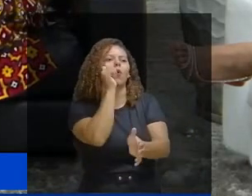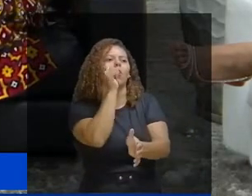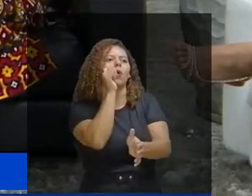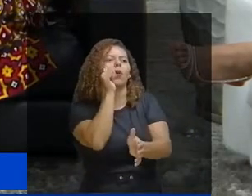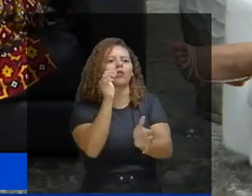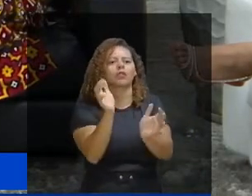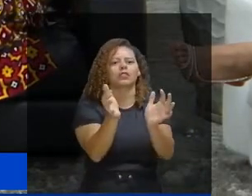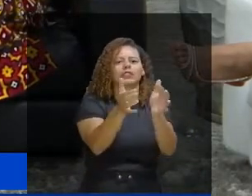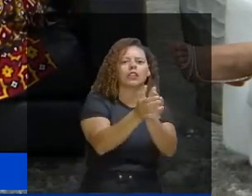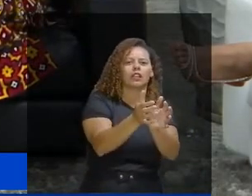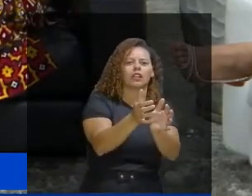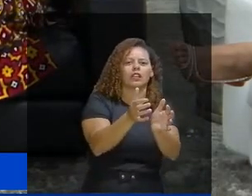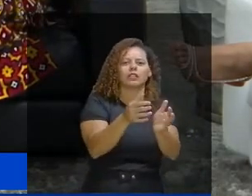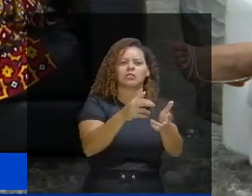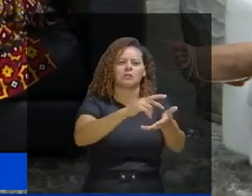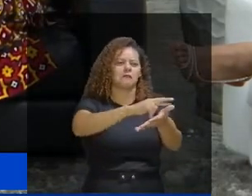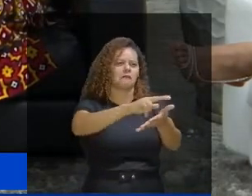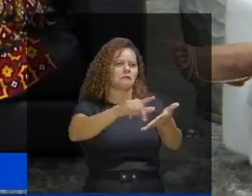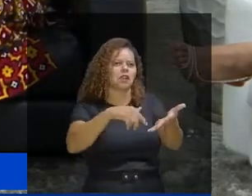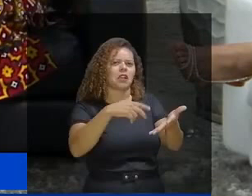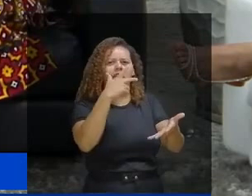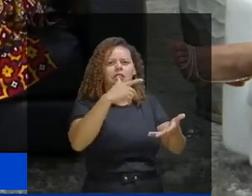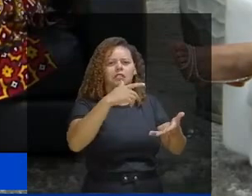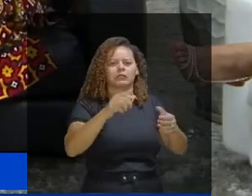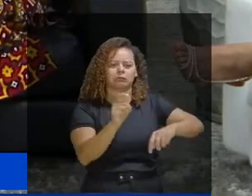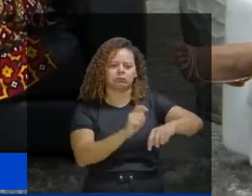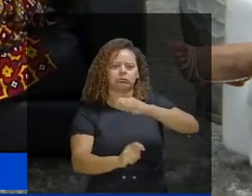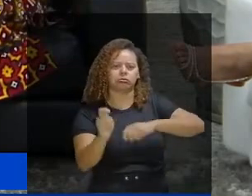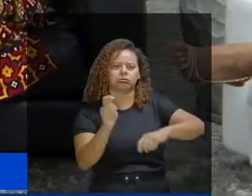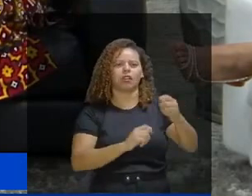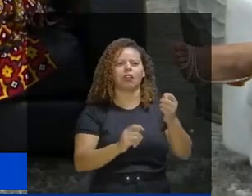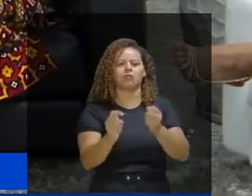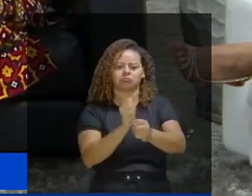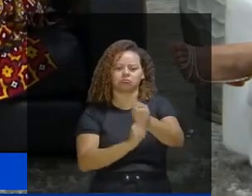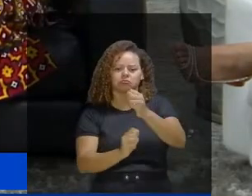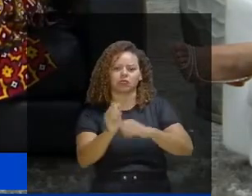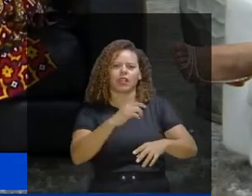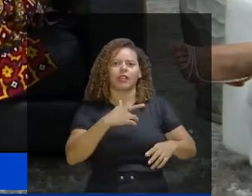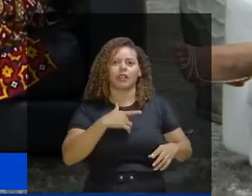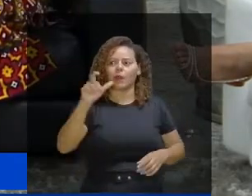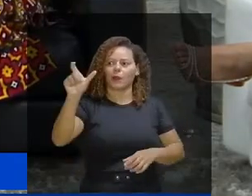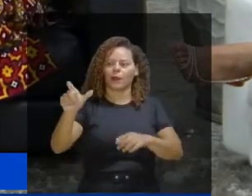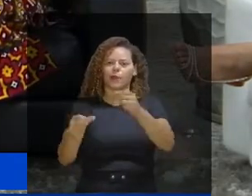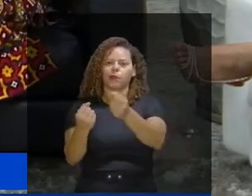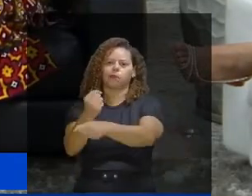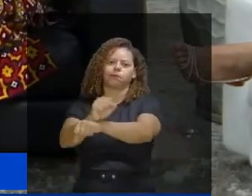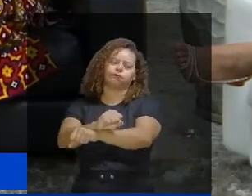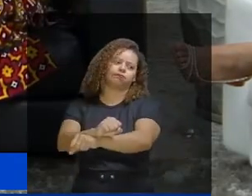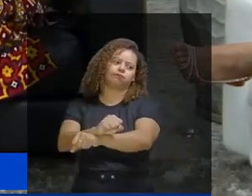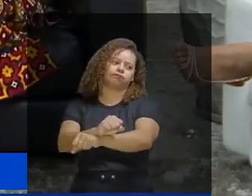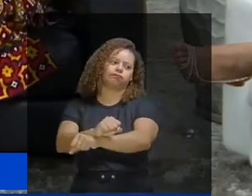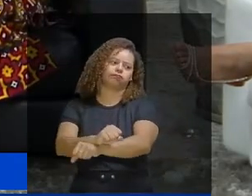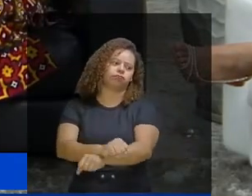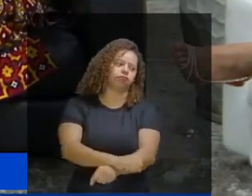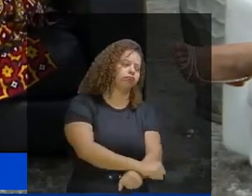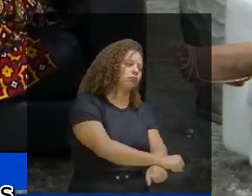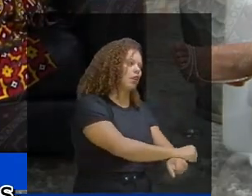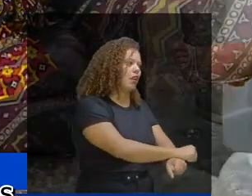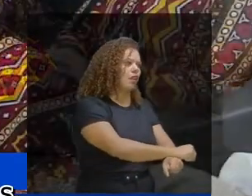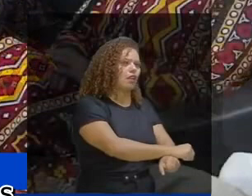outro quadrante da capitania, os filhos eram levados para outro quadrante, famílias